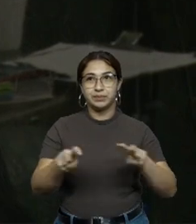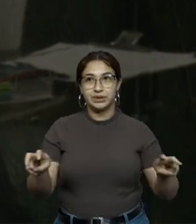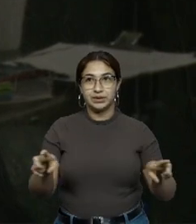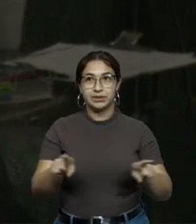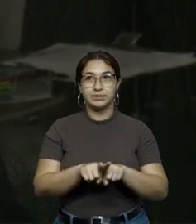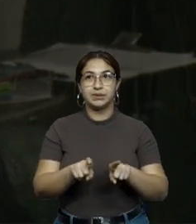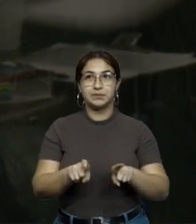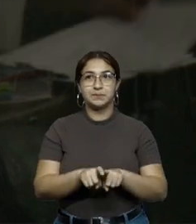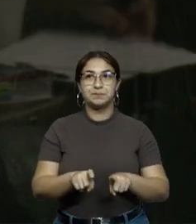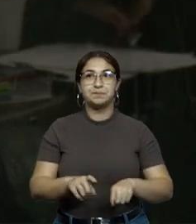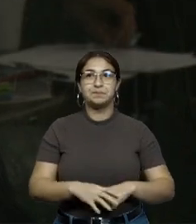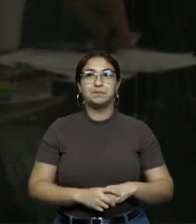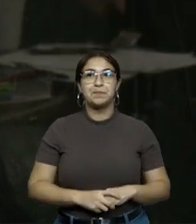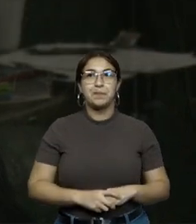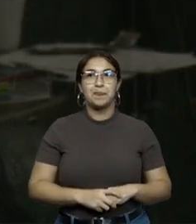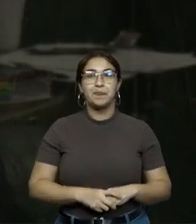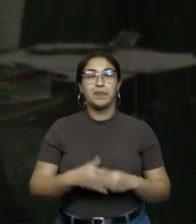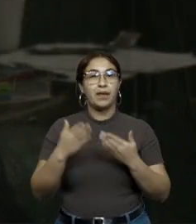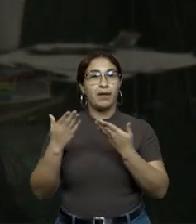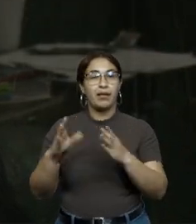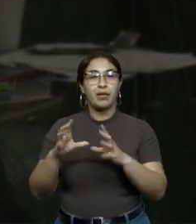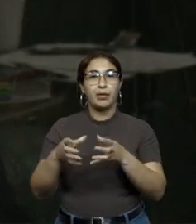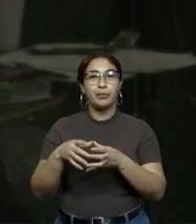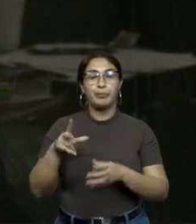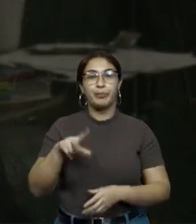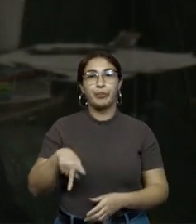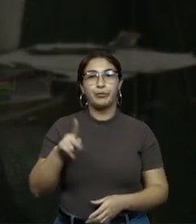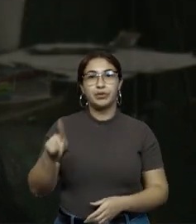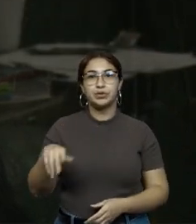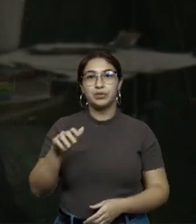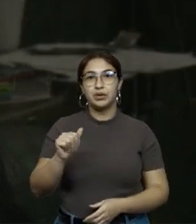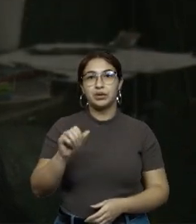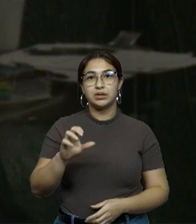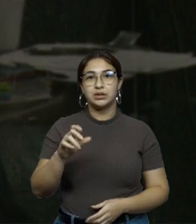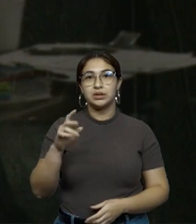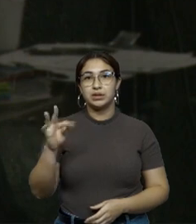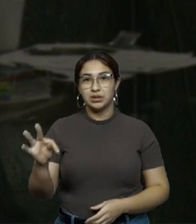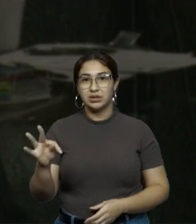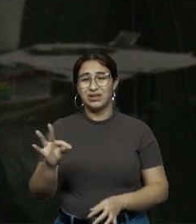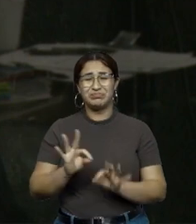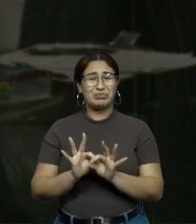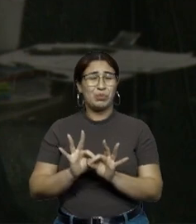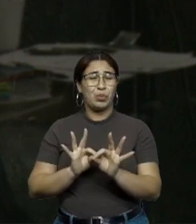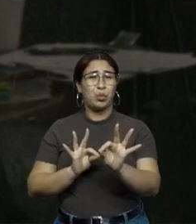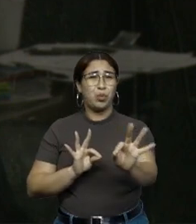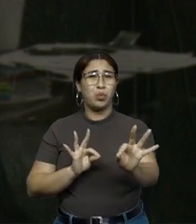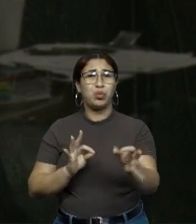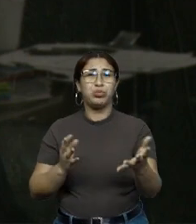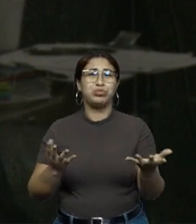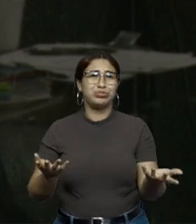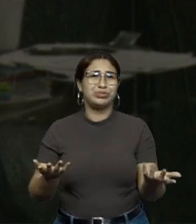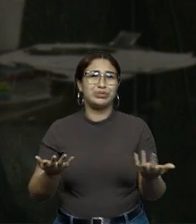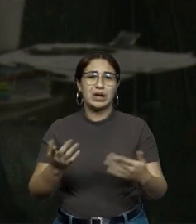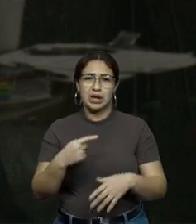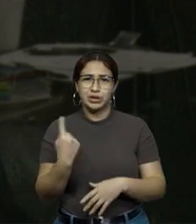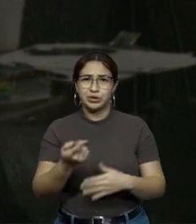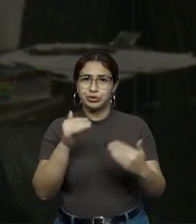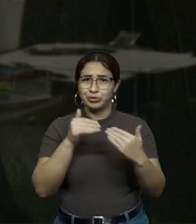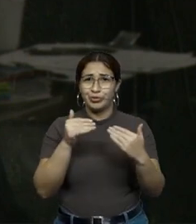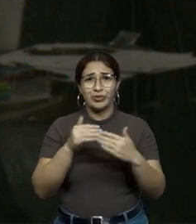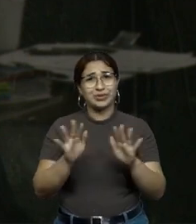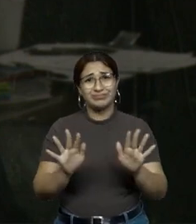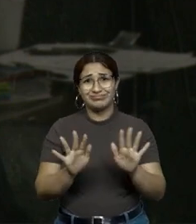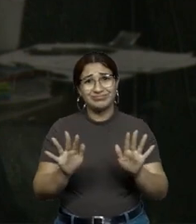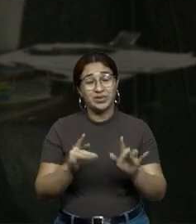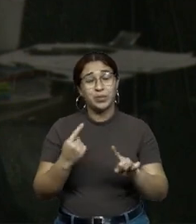a situação do act do trabalhador da Educação de Santa Catarina está longe muito longe de ser confortável a